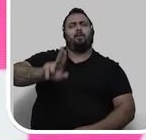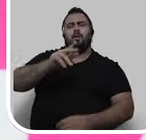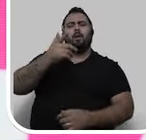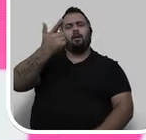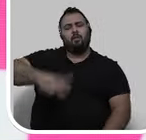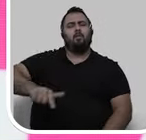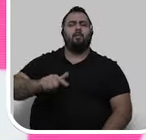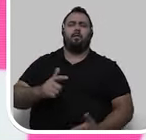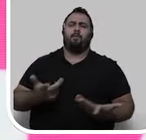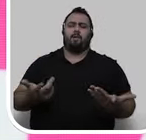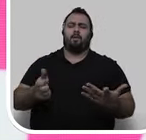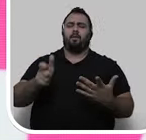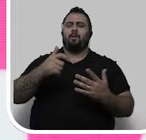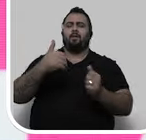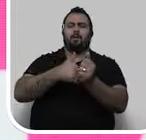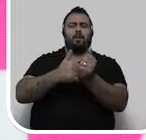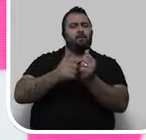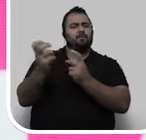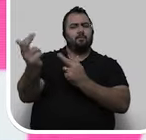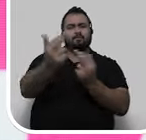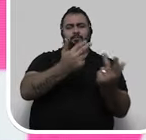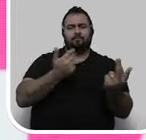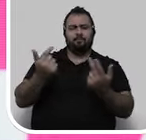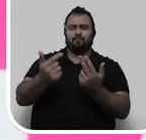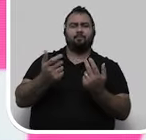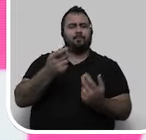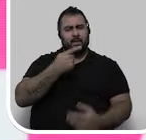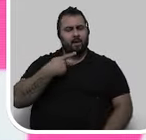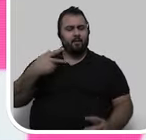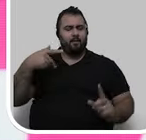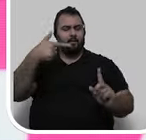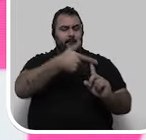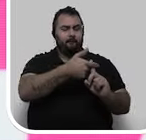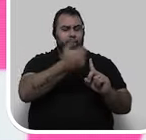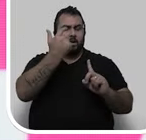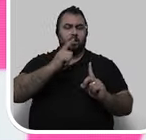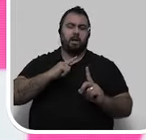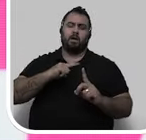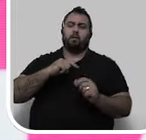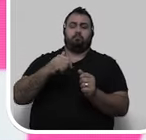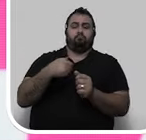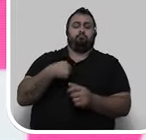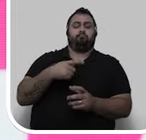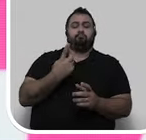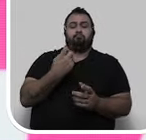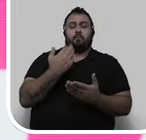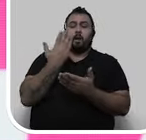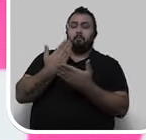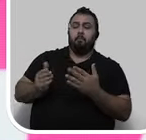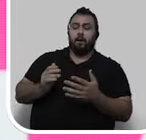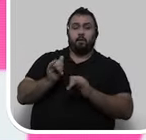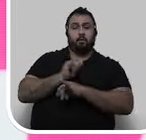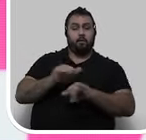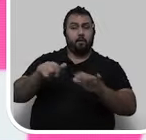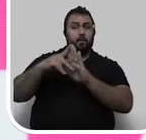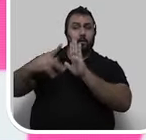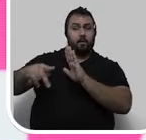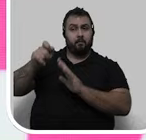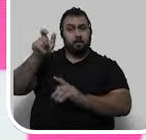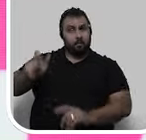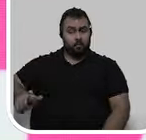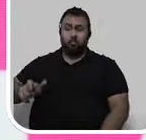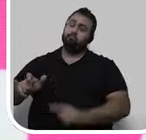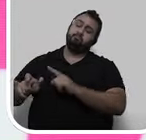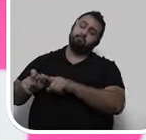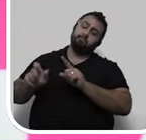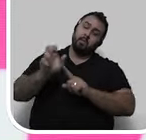atacante que está direcionando um ataque a uma corporação, de falar, bom, eu sei que tem o vazamento dessa pessoa, muito provavelmente ela usa essa senha na